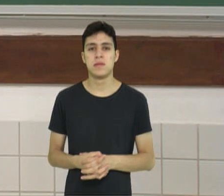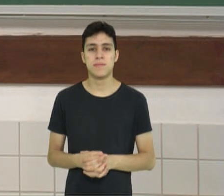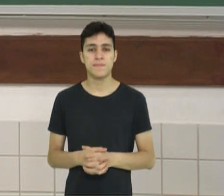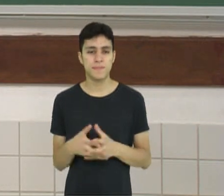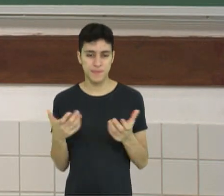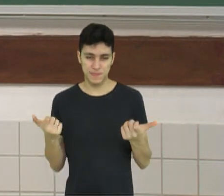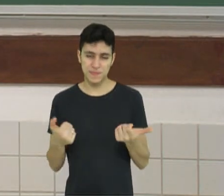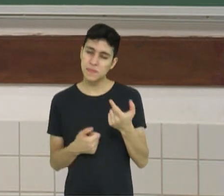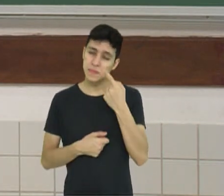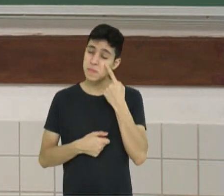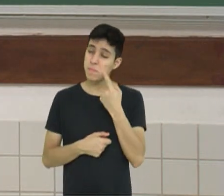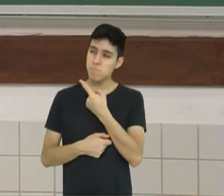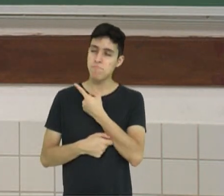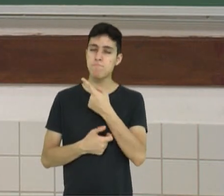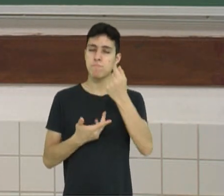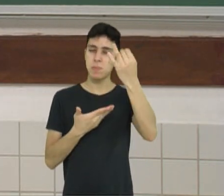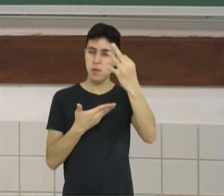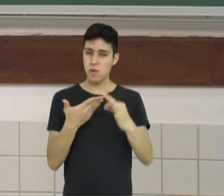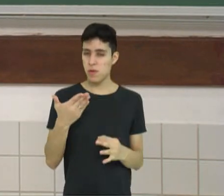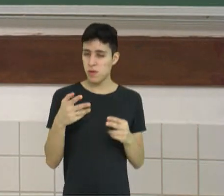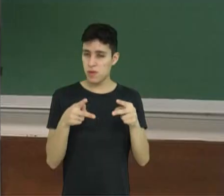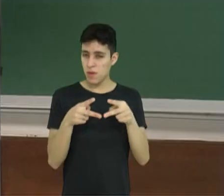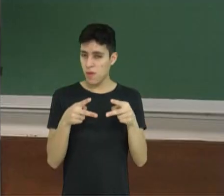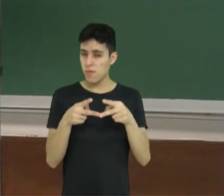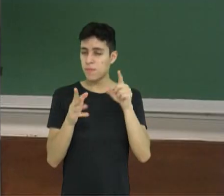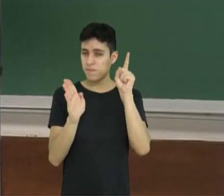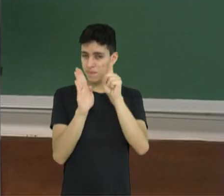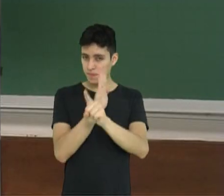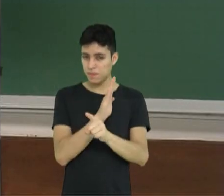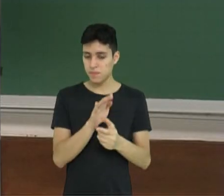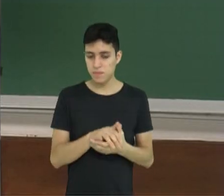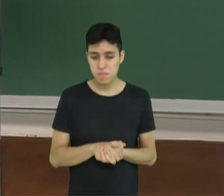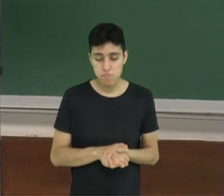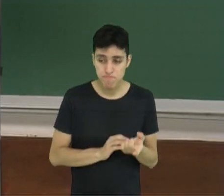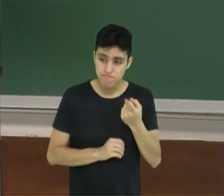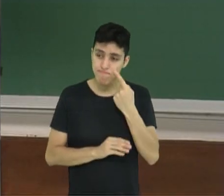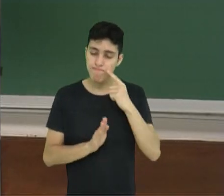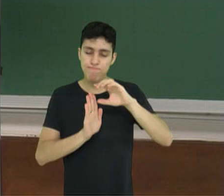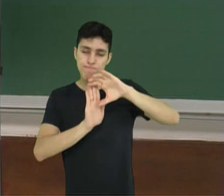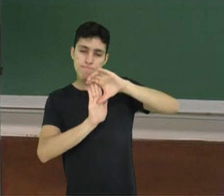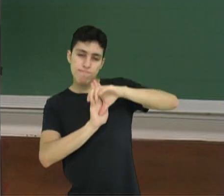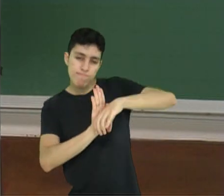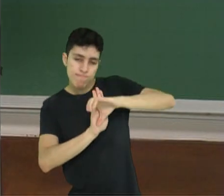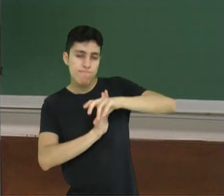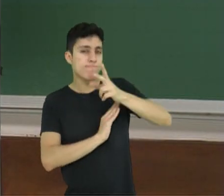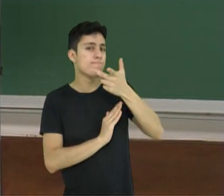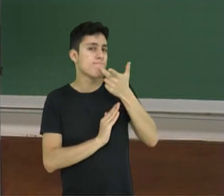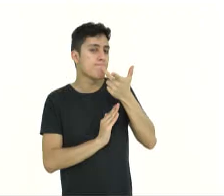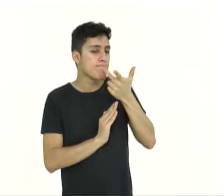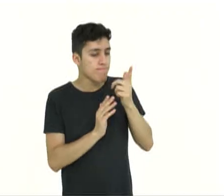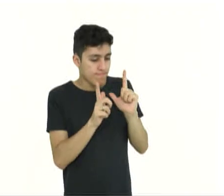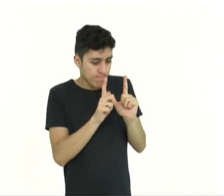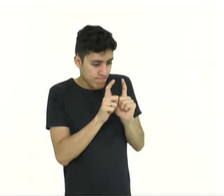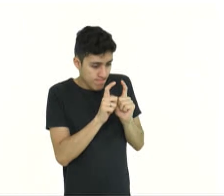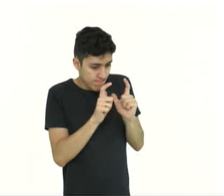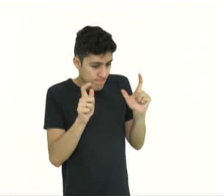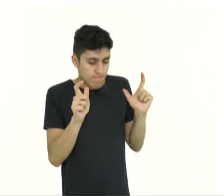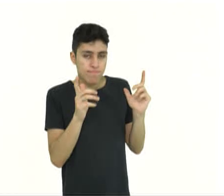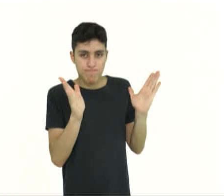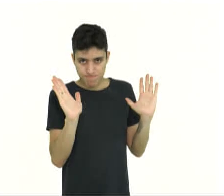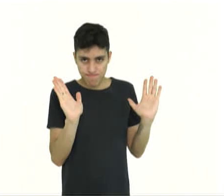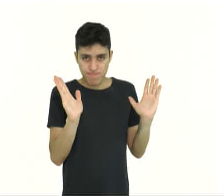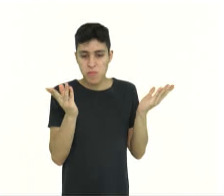Então vamos lá, meu povo, vamos corrigir o nosso segundo questionário. Tem um conceito aqui, uma afirmação, um processo de aumento da temperatura média